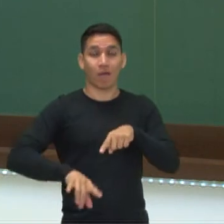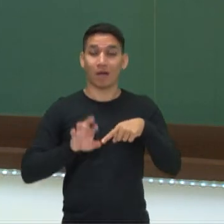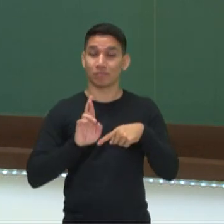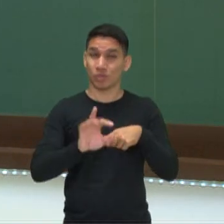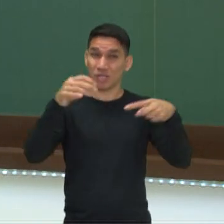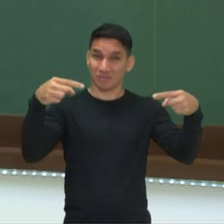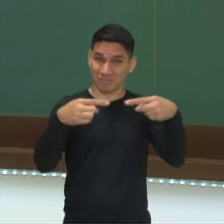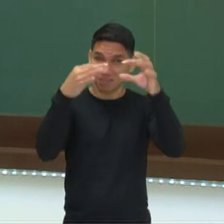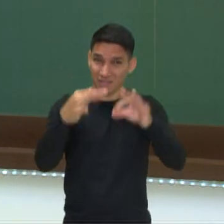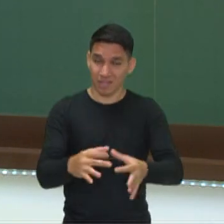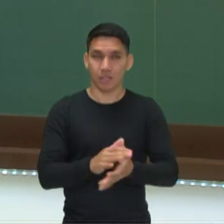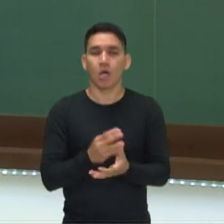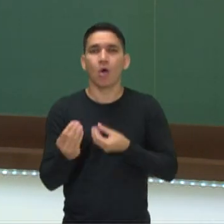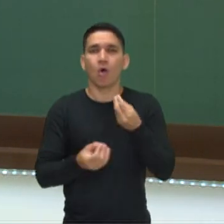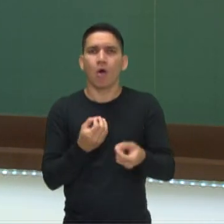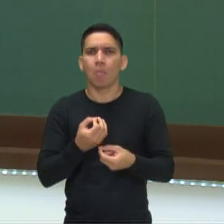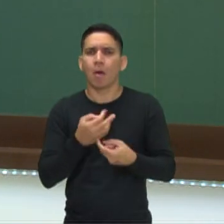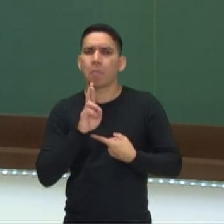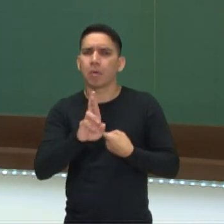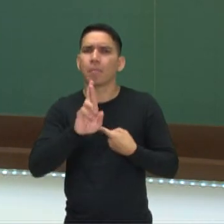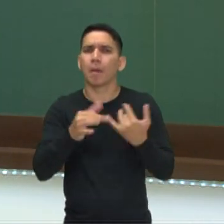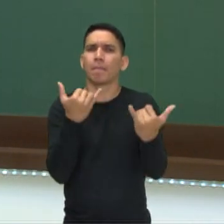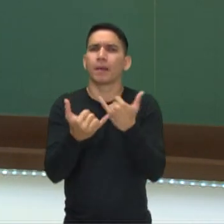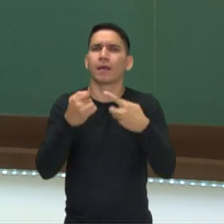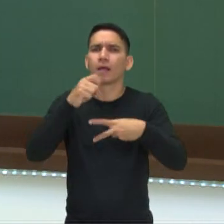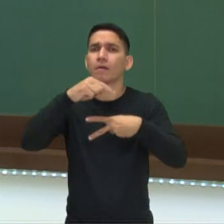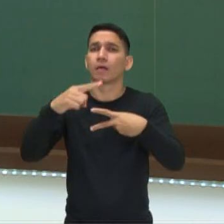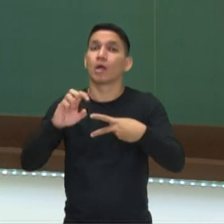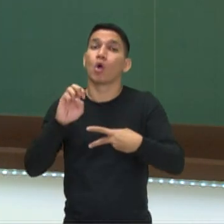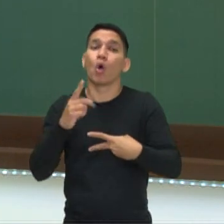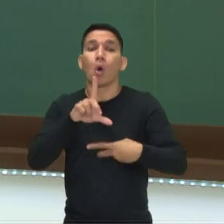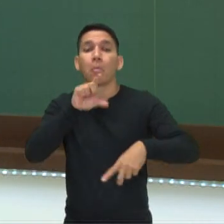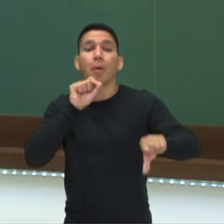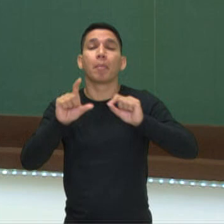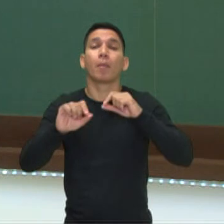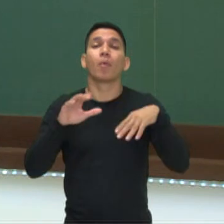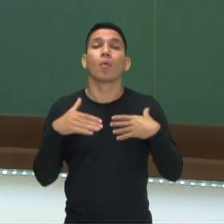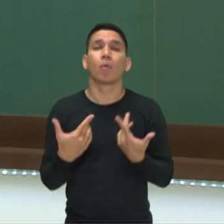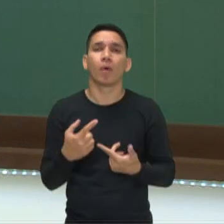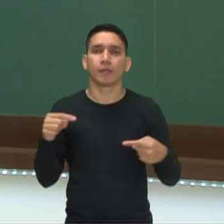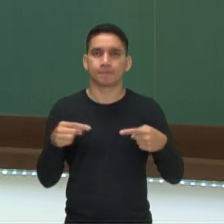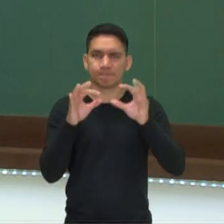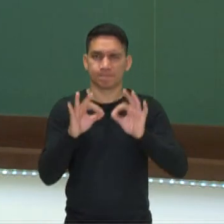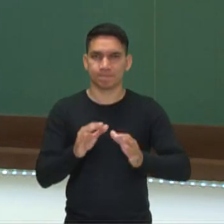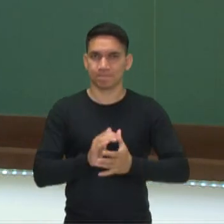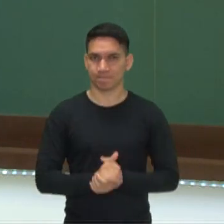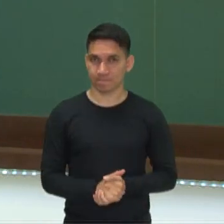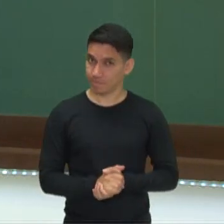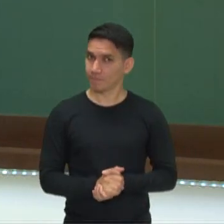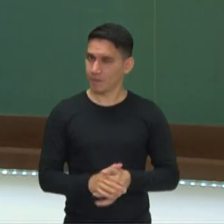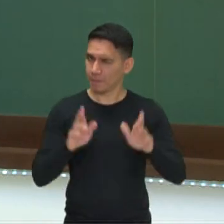exato e como que eu faço para ter as raízes aproximadas ou optar por ter as raízes exatas,